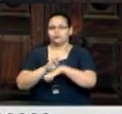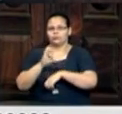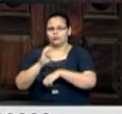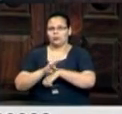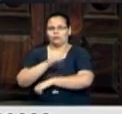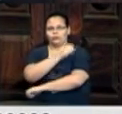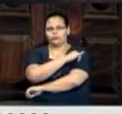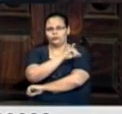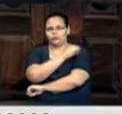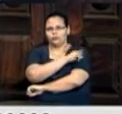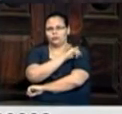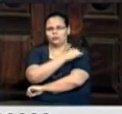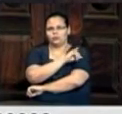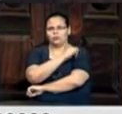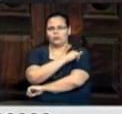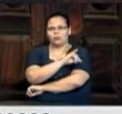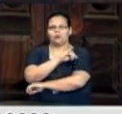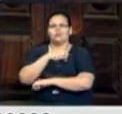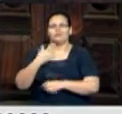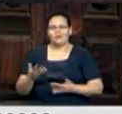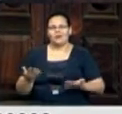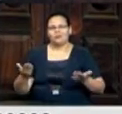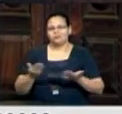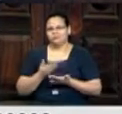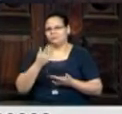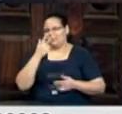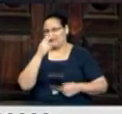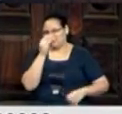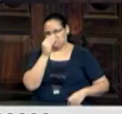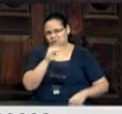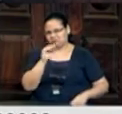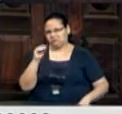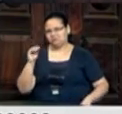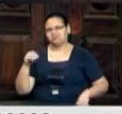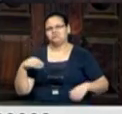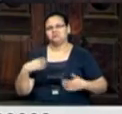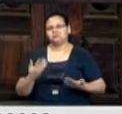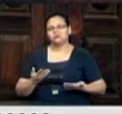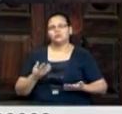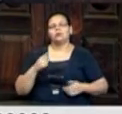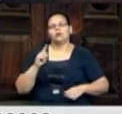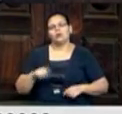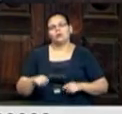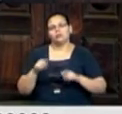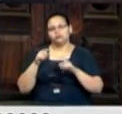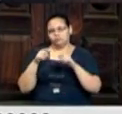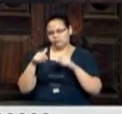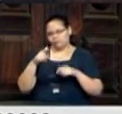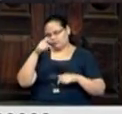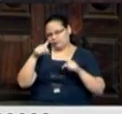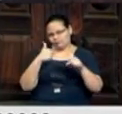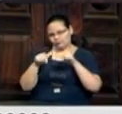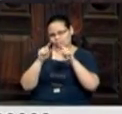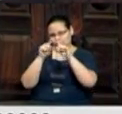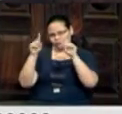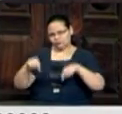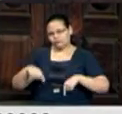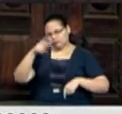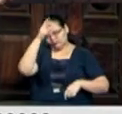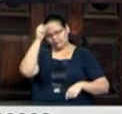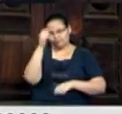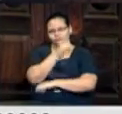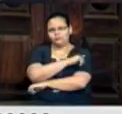Rio de Janeiro, o descaso que está existindo em relação ao servidor público do estado do Rio de